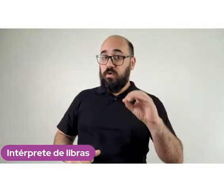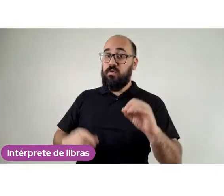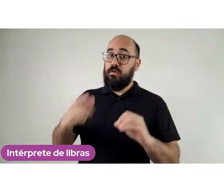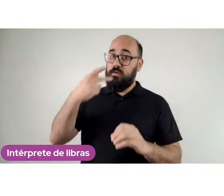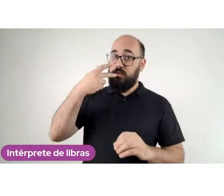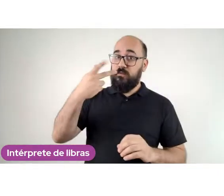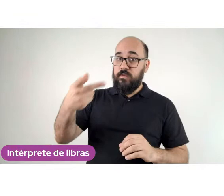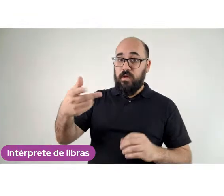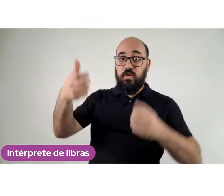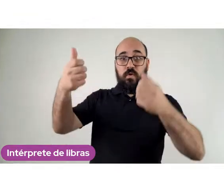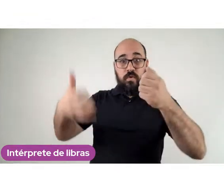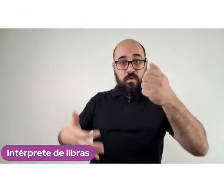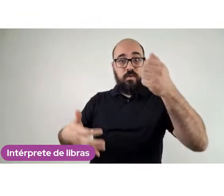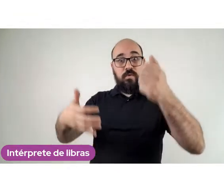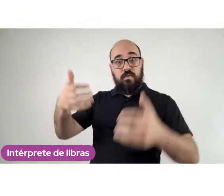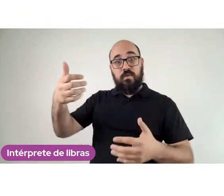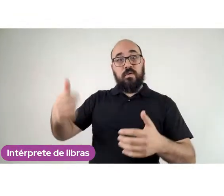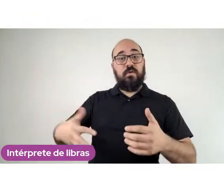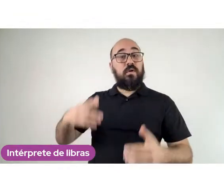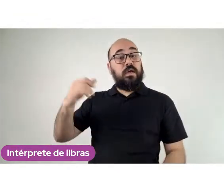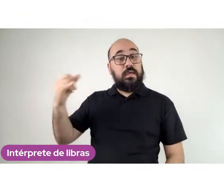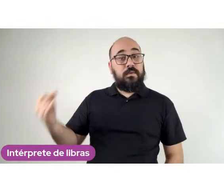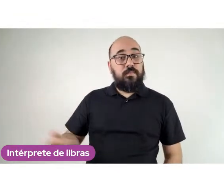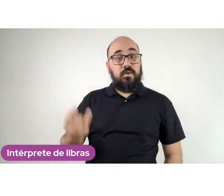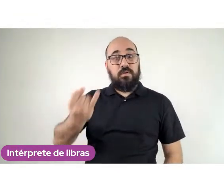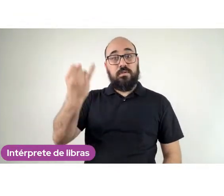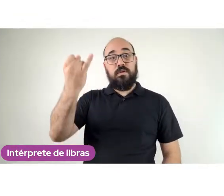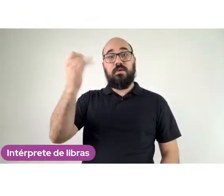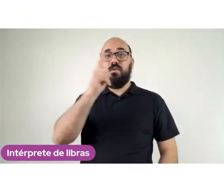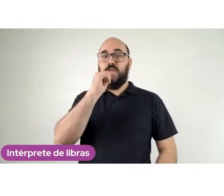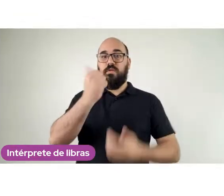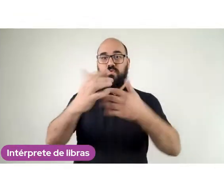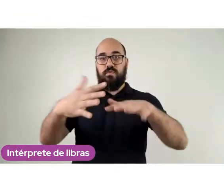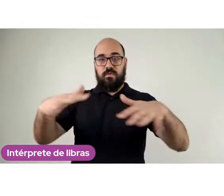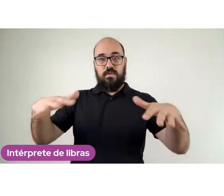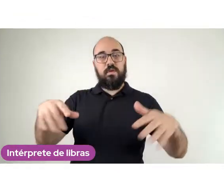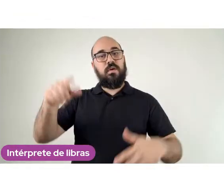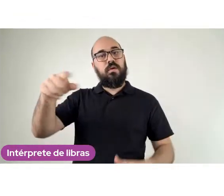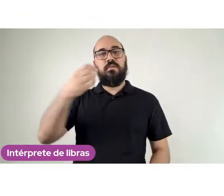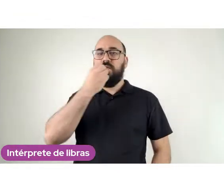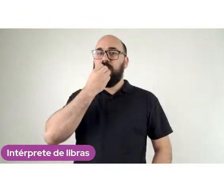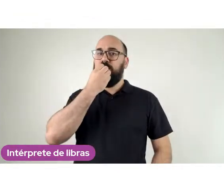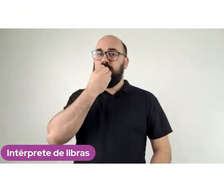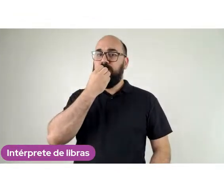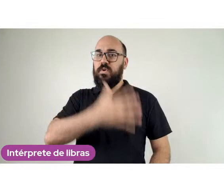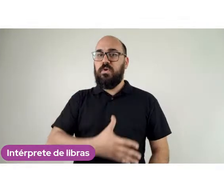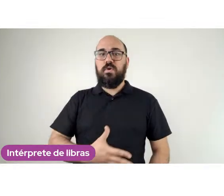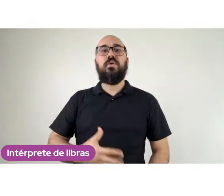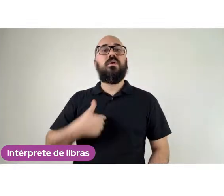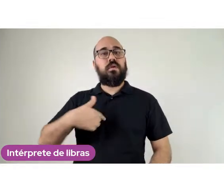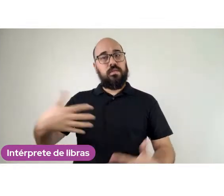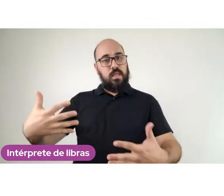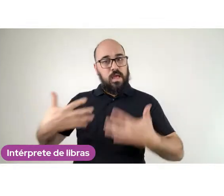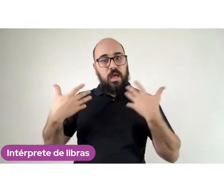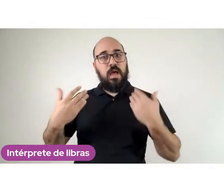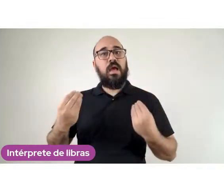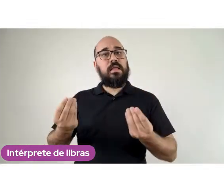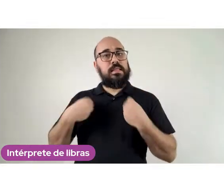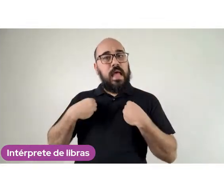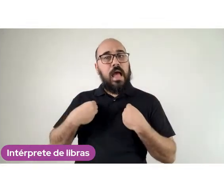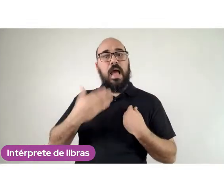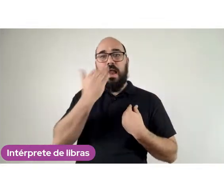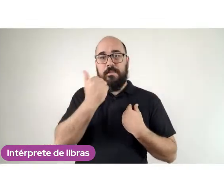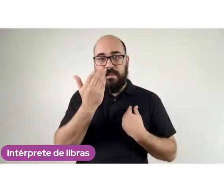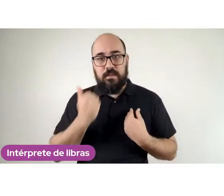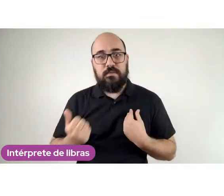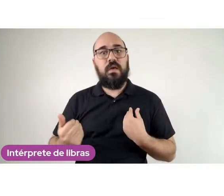a importância do oceano, né, é fonte de nosso bem-estar, é fonte de alimentação para mais de 1 bilhão de